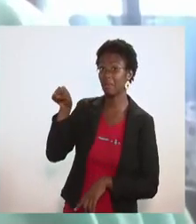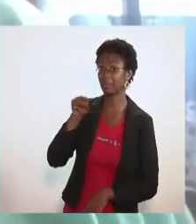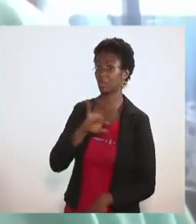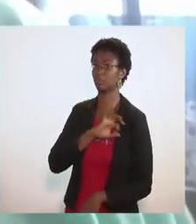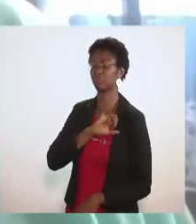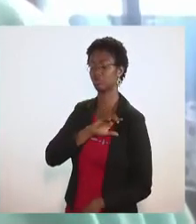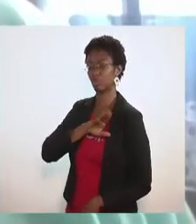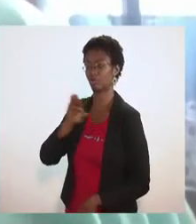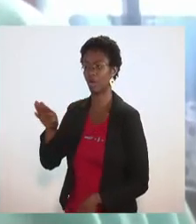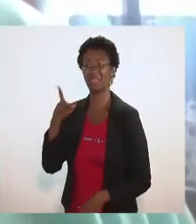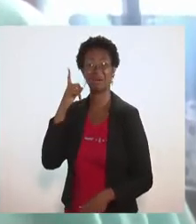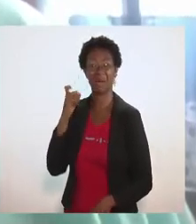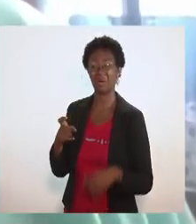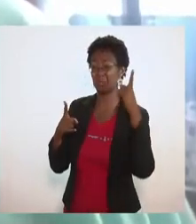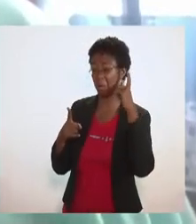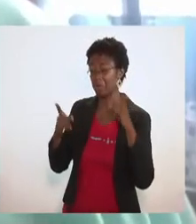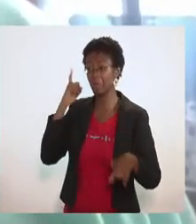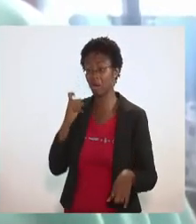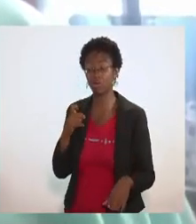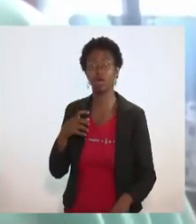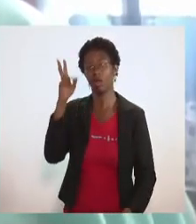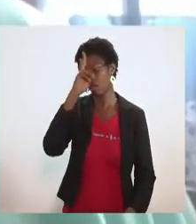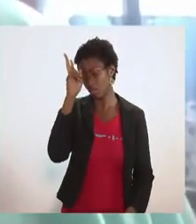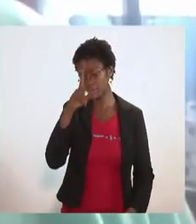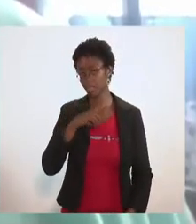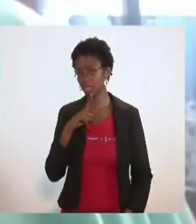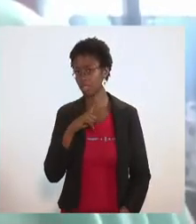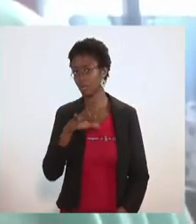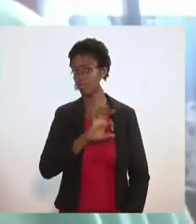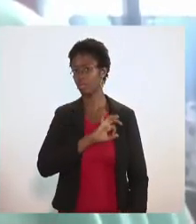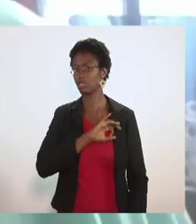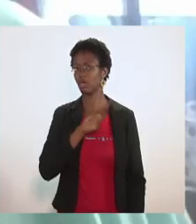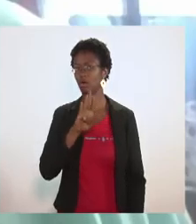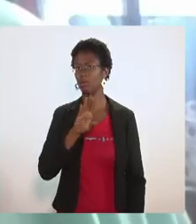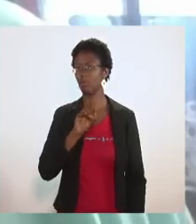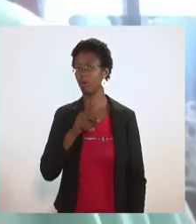algumas igrejas protestaram porque